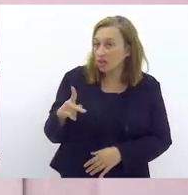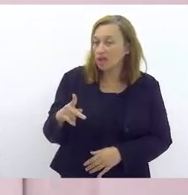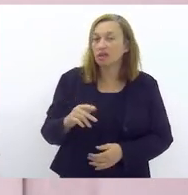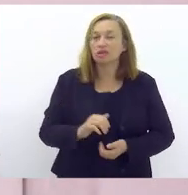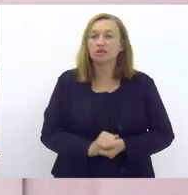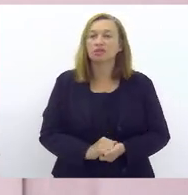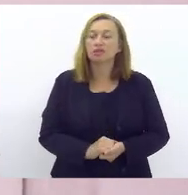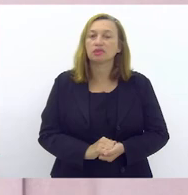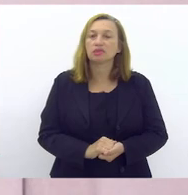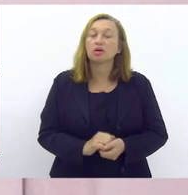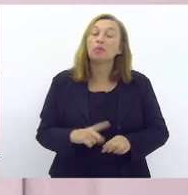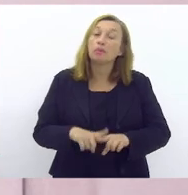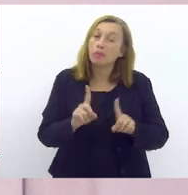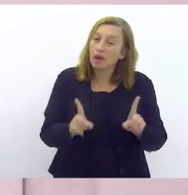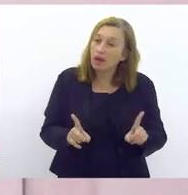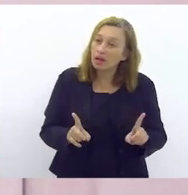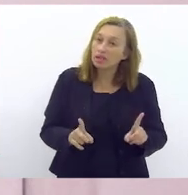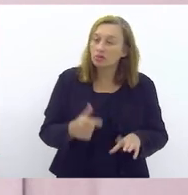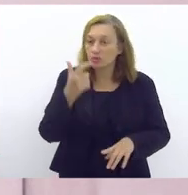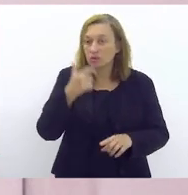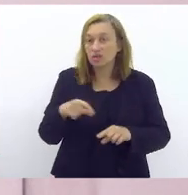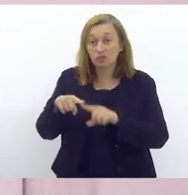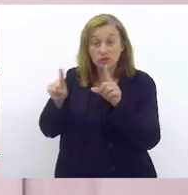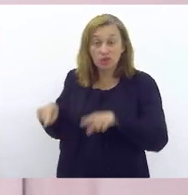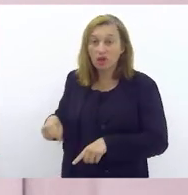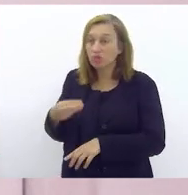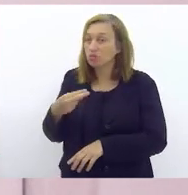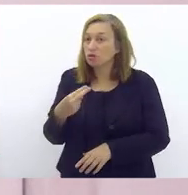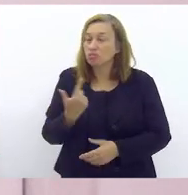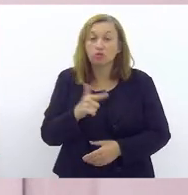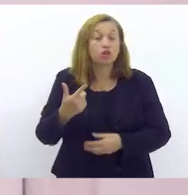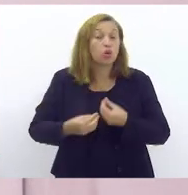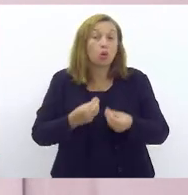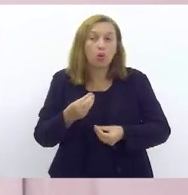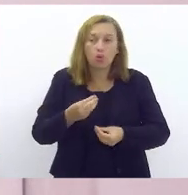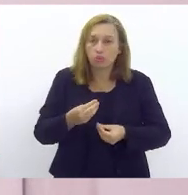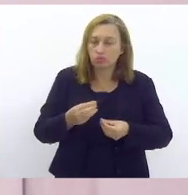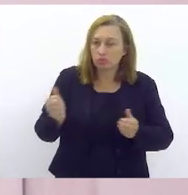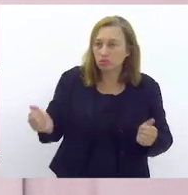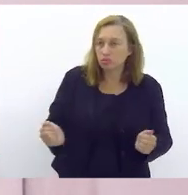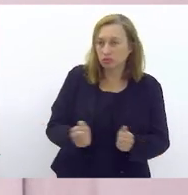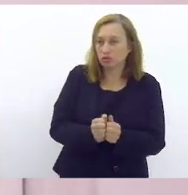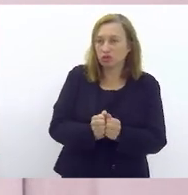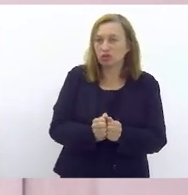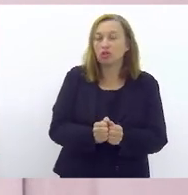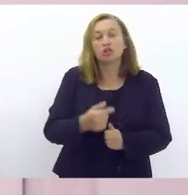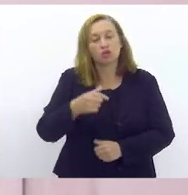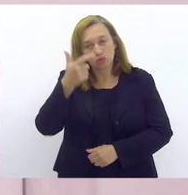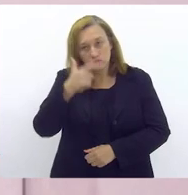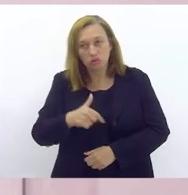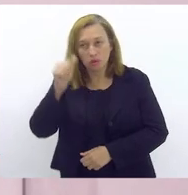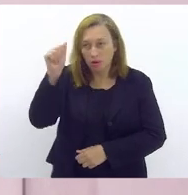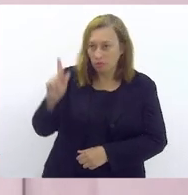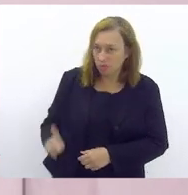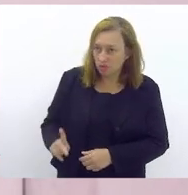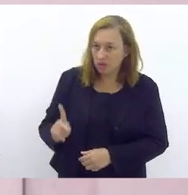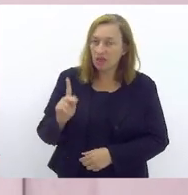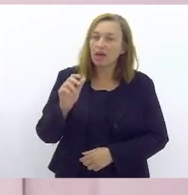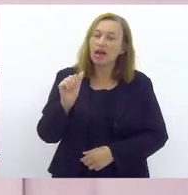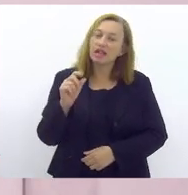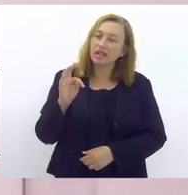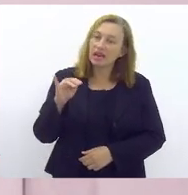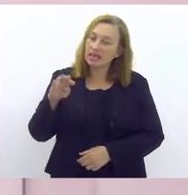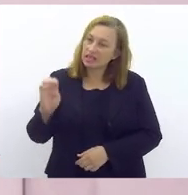amigos, mas, por ser funcionário, eu não tinha como me envolver. Eu sou aposentado, sou analista de processo